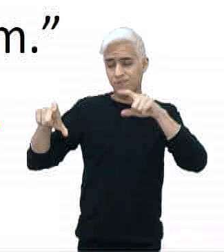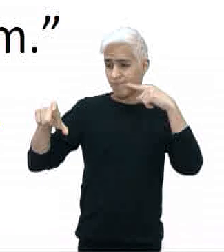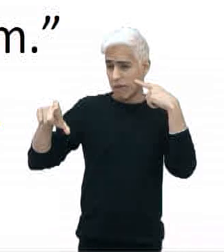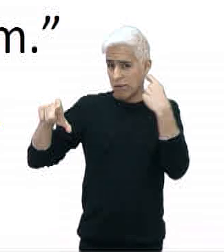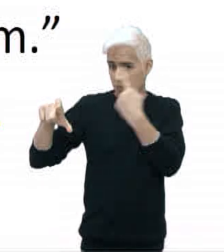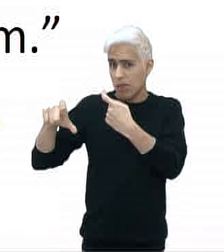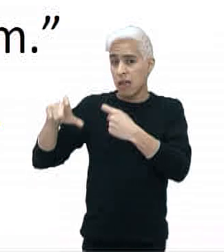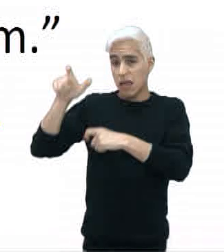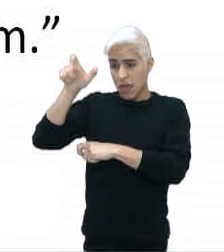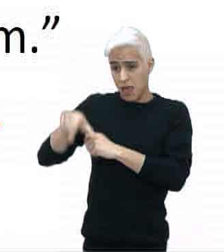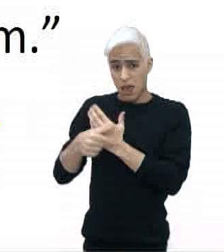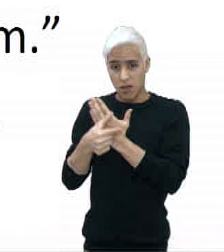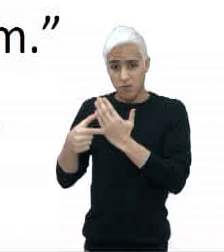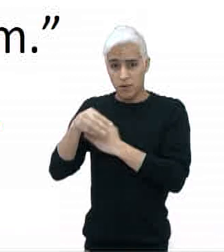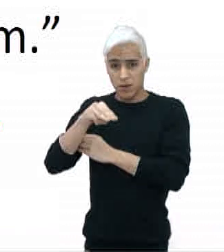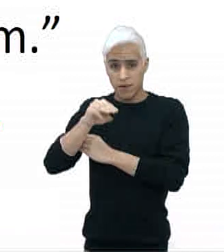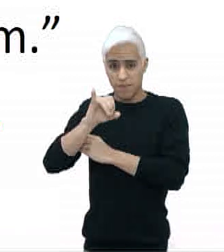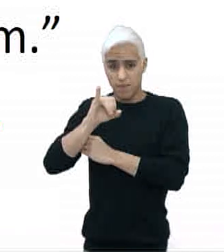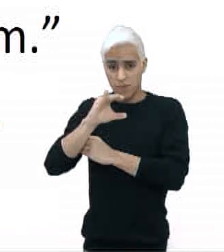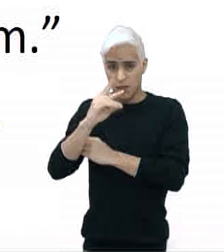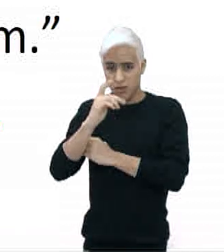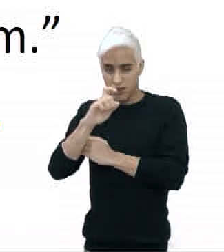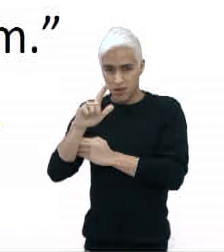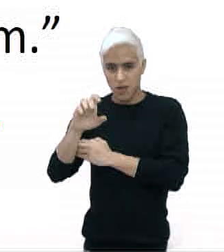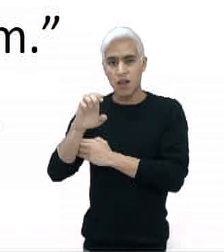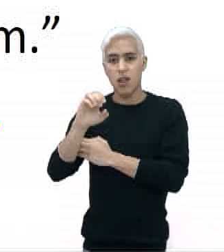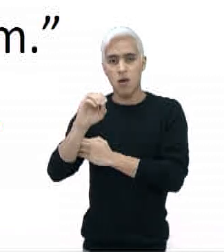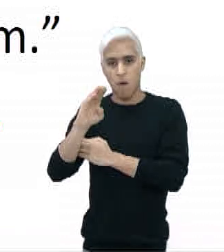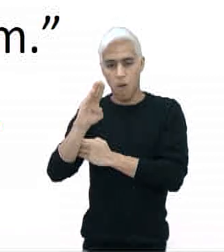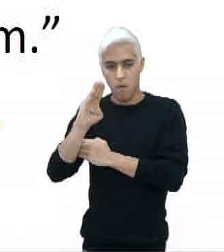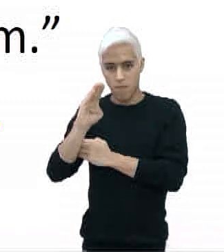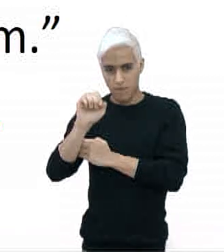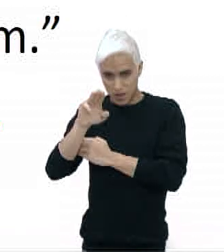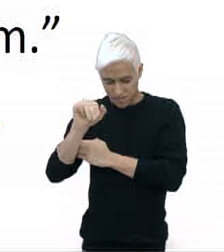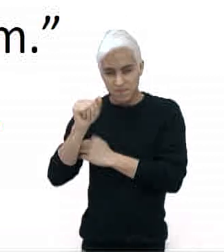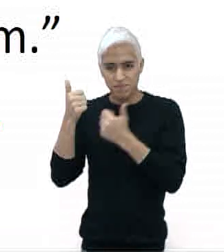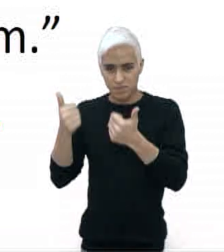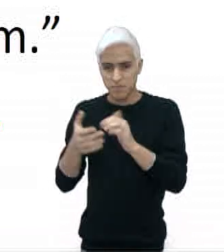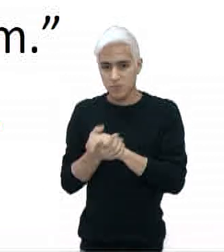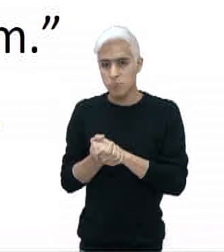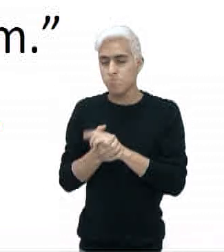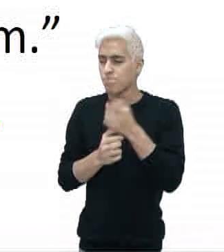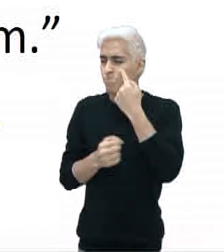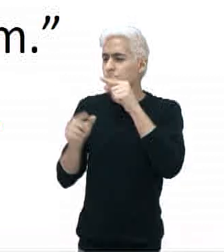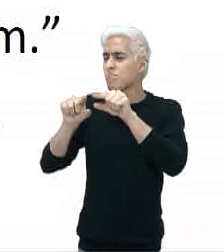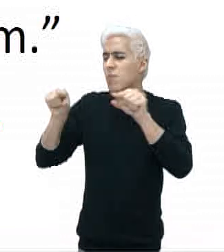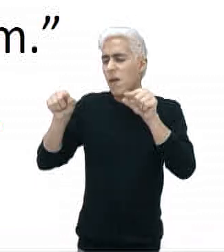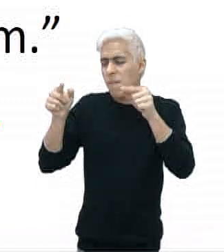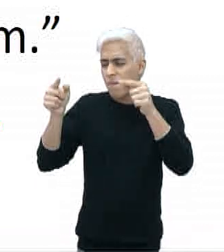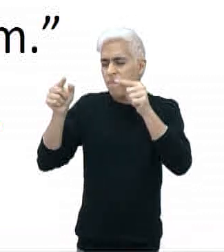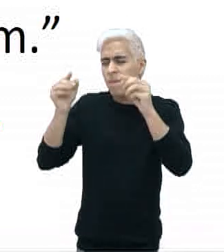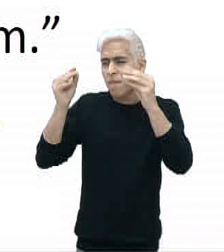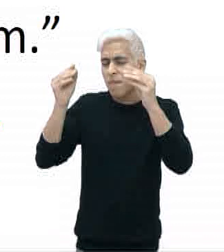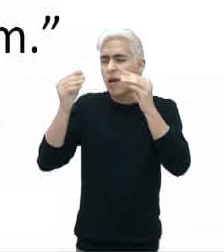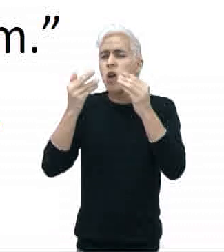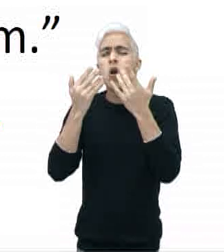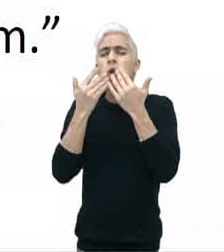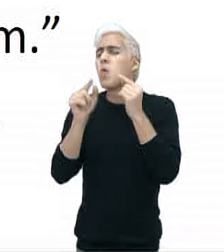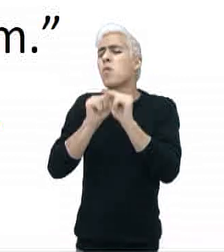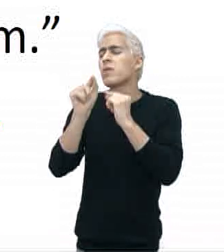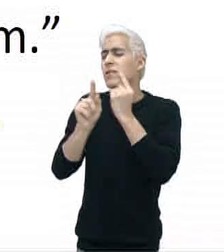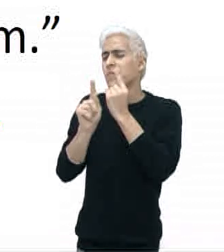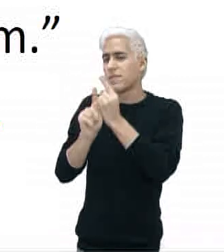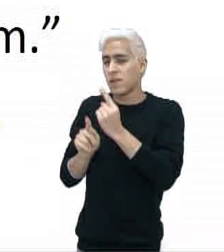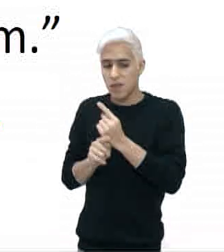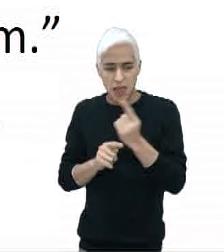interessante da Michelle, né, Obama. Então vamos lá. Observe a quais termos para não destacados fazem referência. Vamos abrir aspas. Não